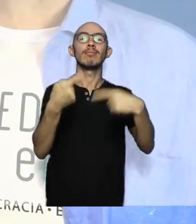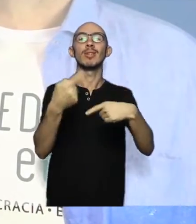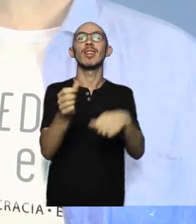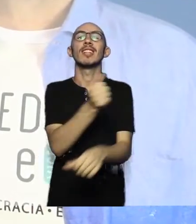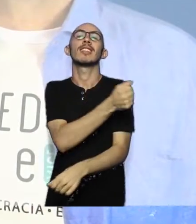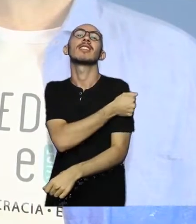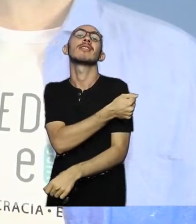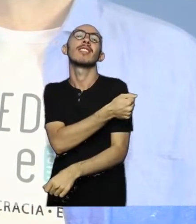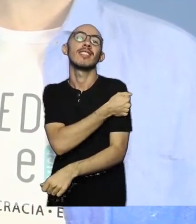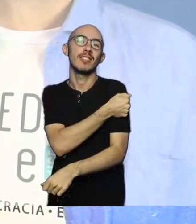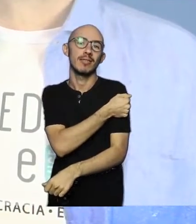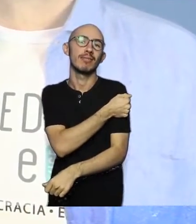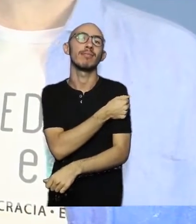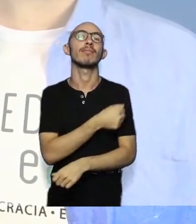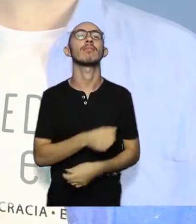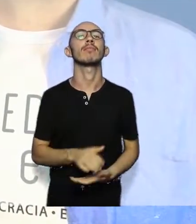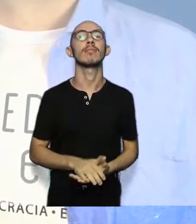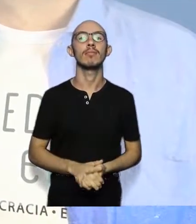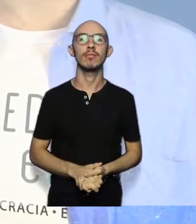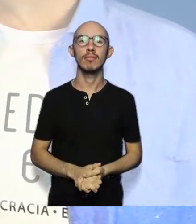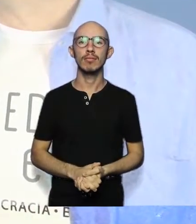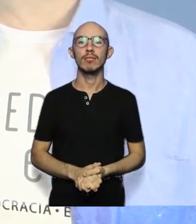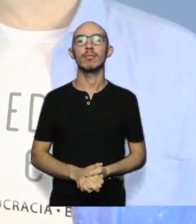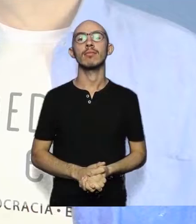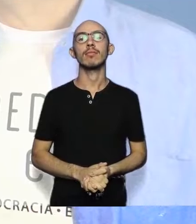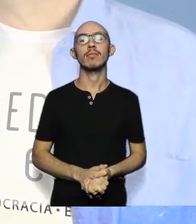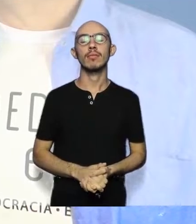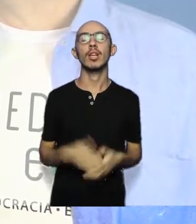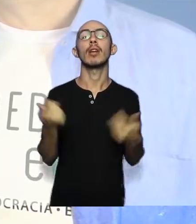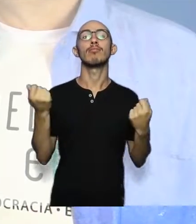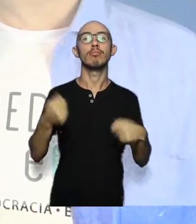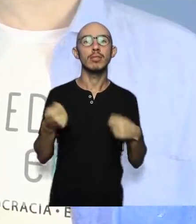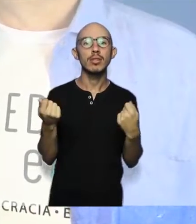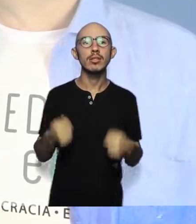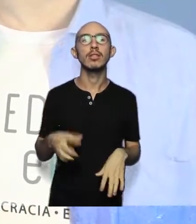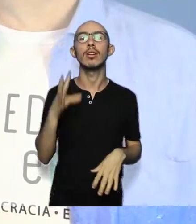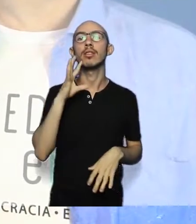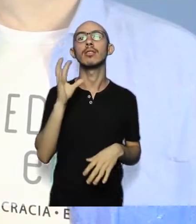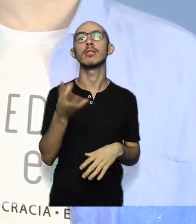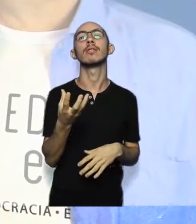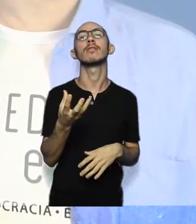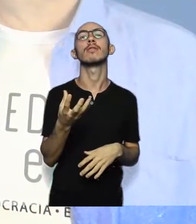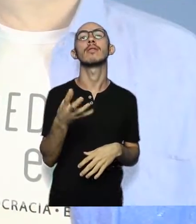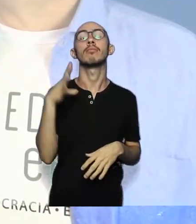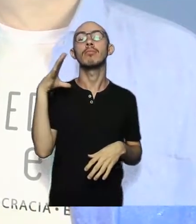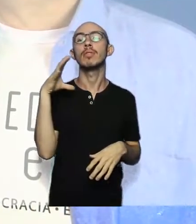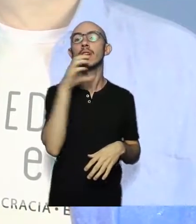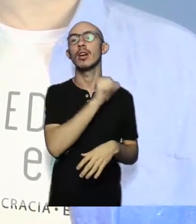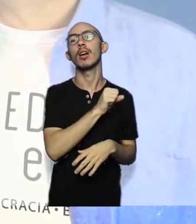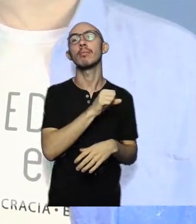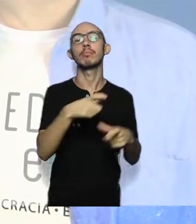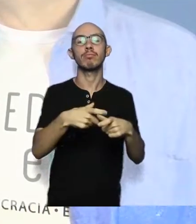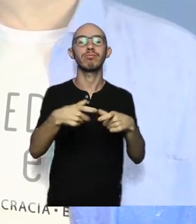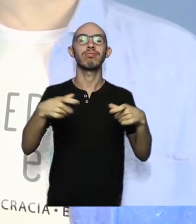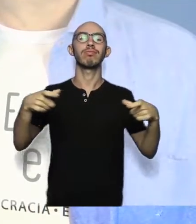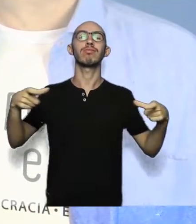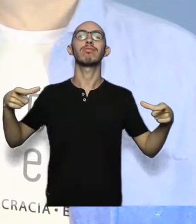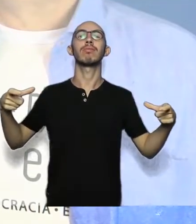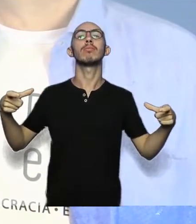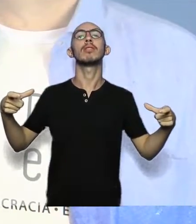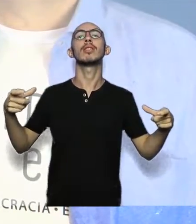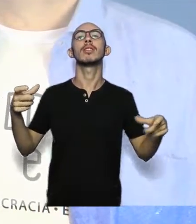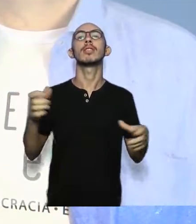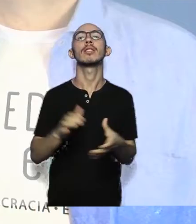Nós precisamos, neste momento, tomar iniciativas concretas para duplicar a capacidade de